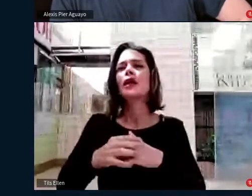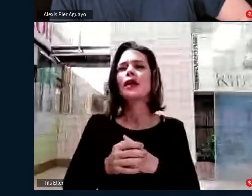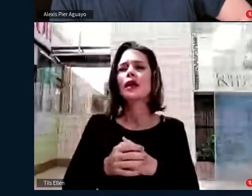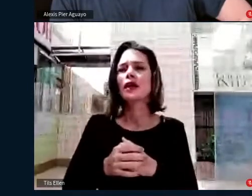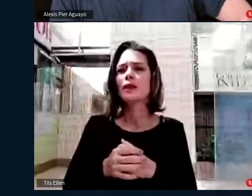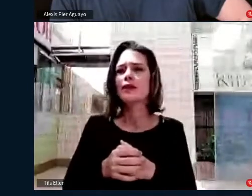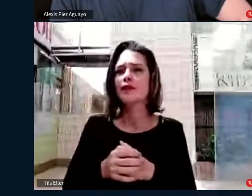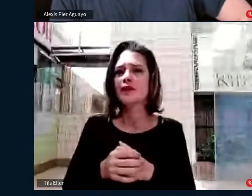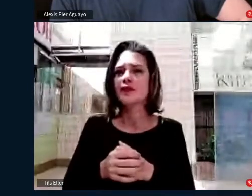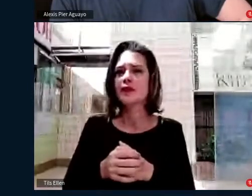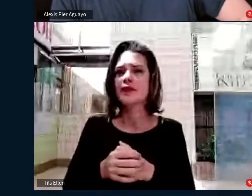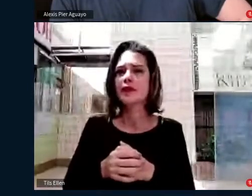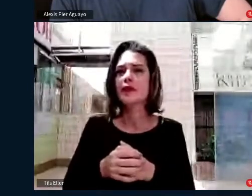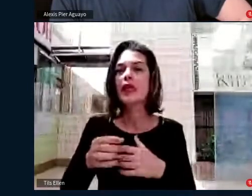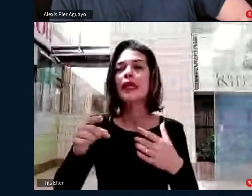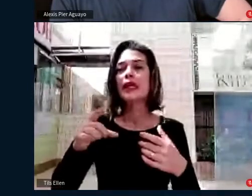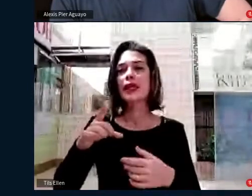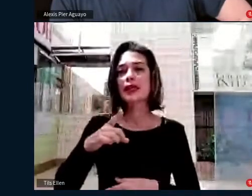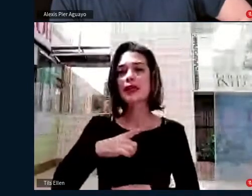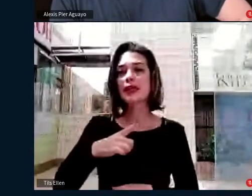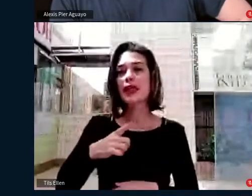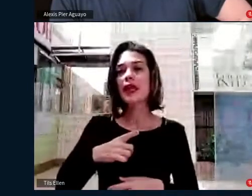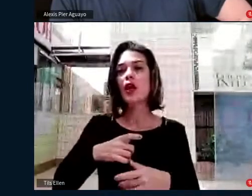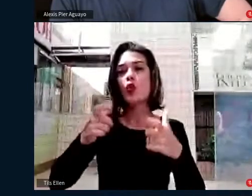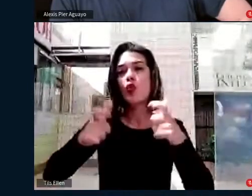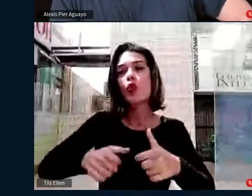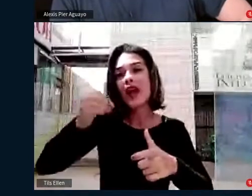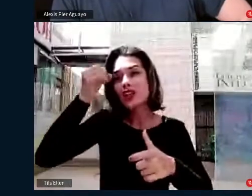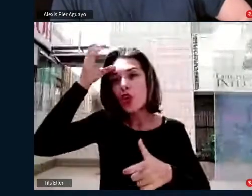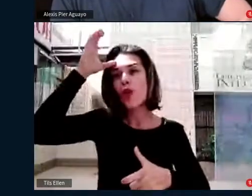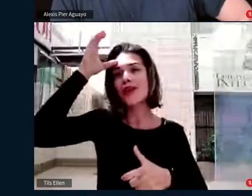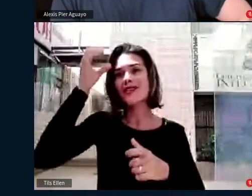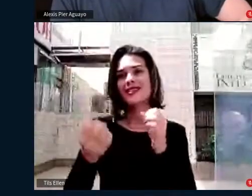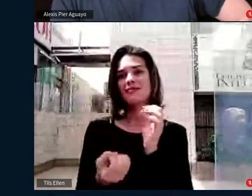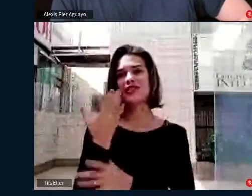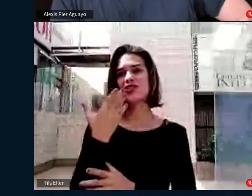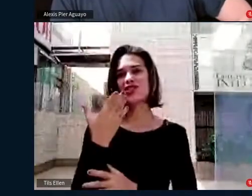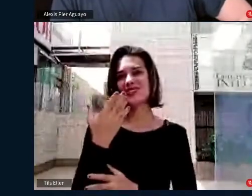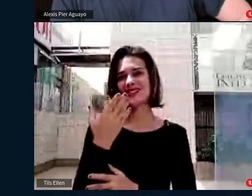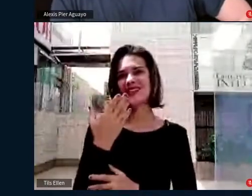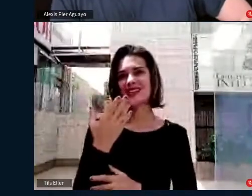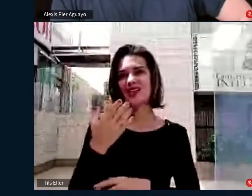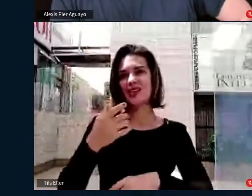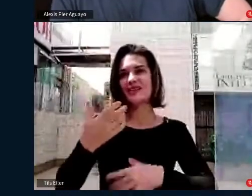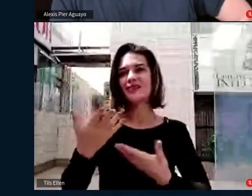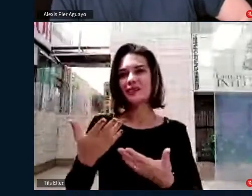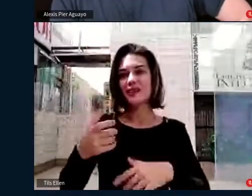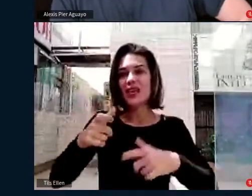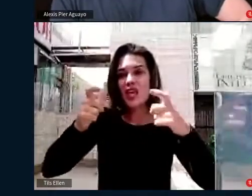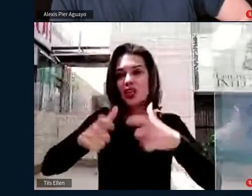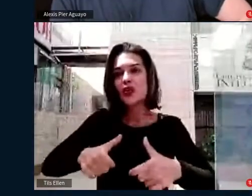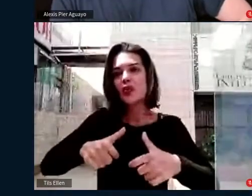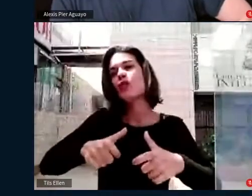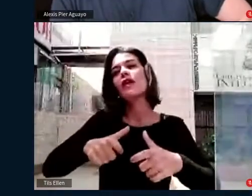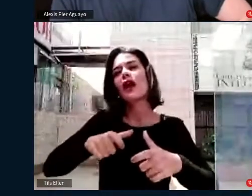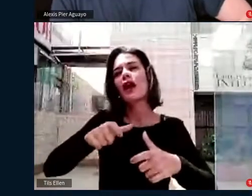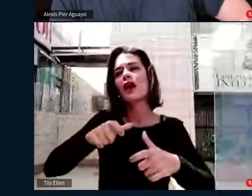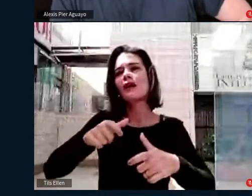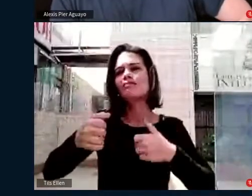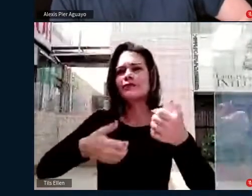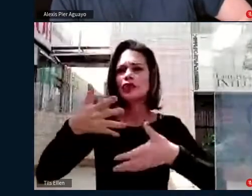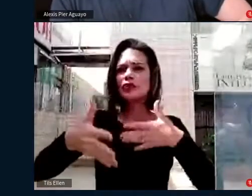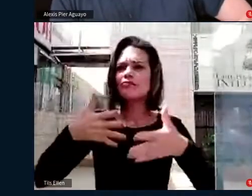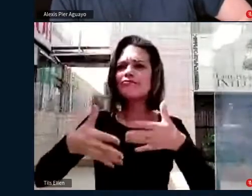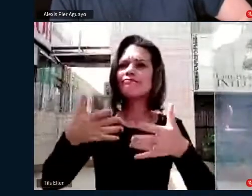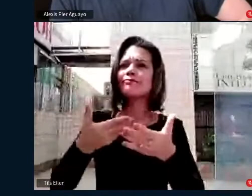de produzir conhecimento a partir desse lugar, vamos usar aqui o conceito de lugar de fala, desse lugar de fala profissional.